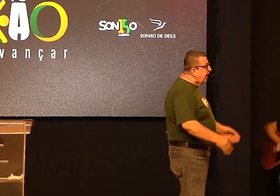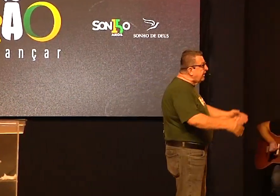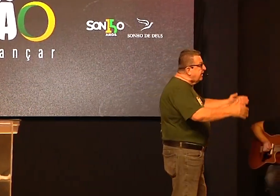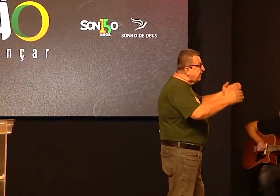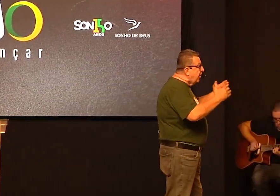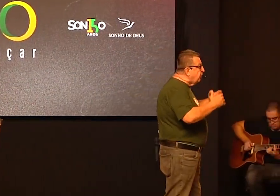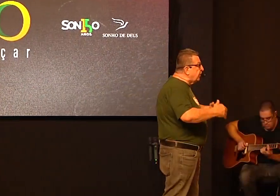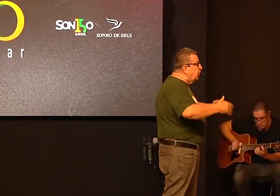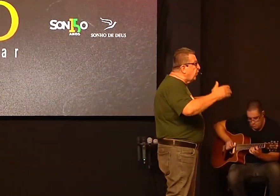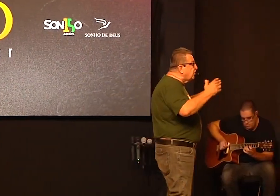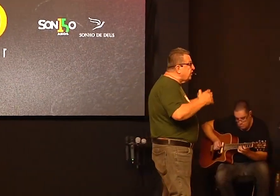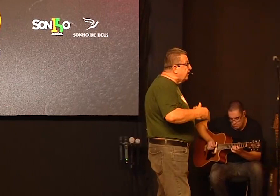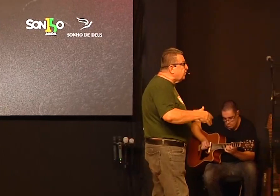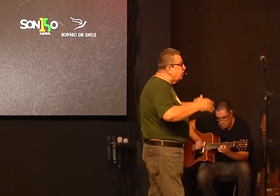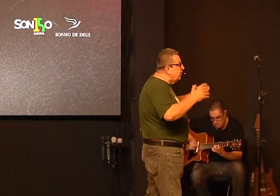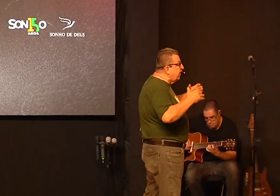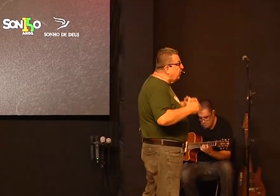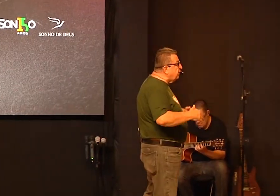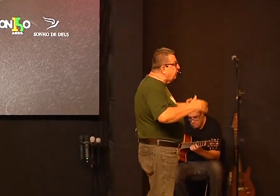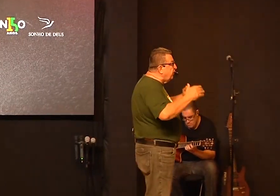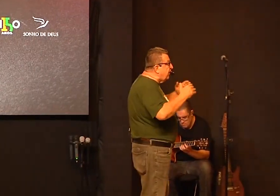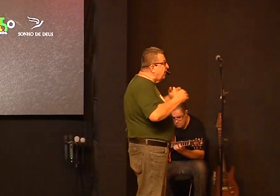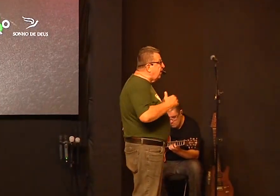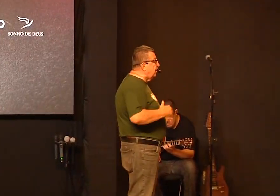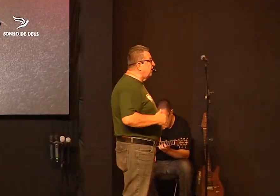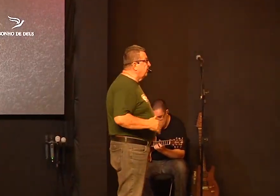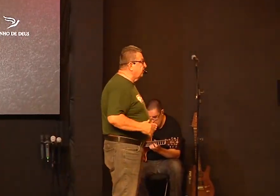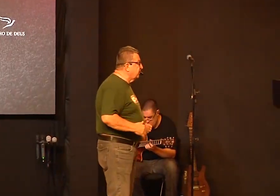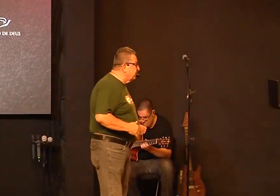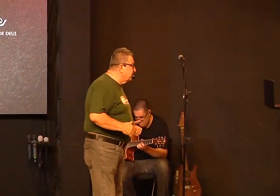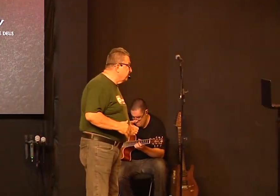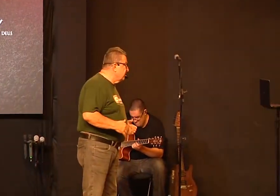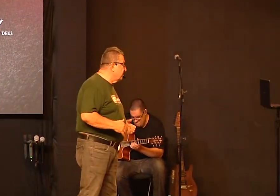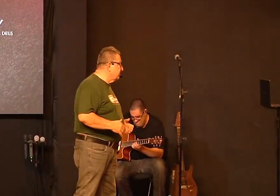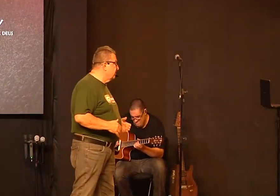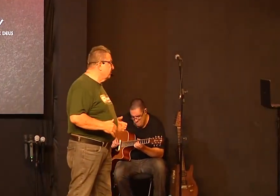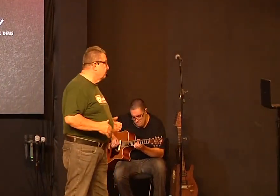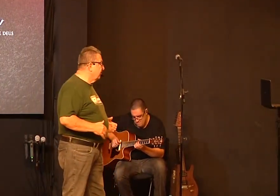Em cada etapa do processo de Deus na vida dele,